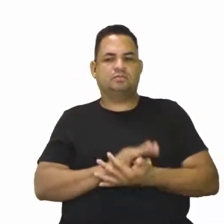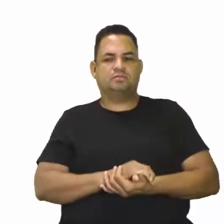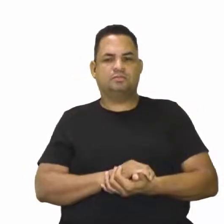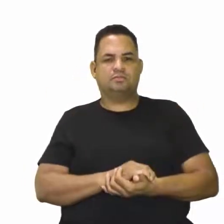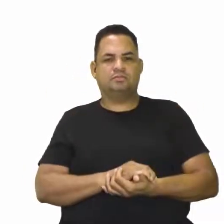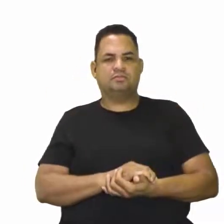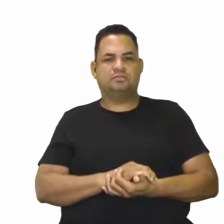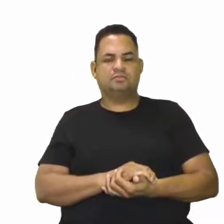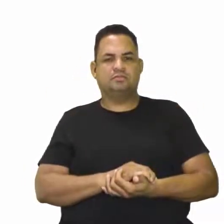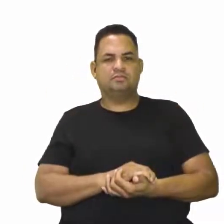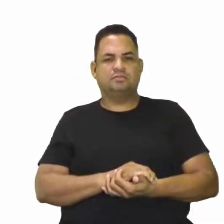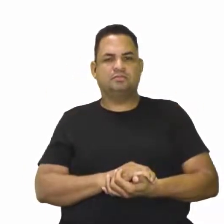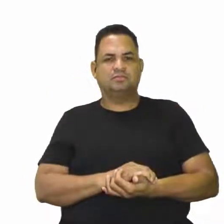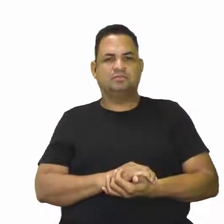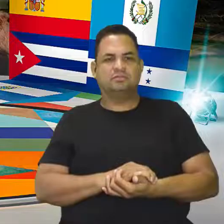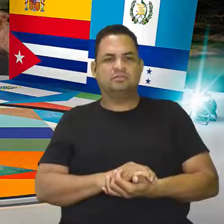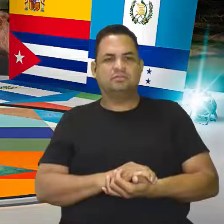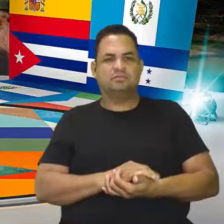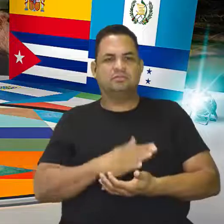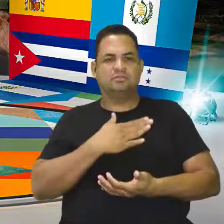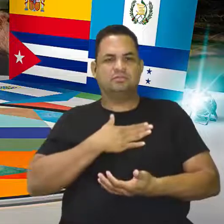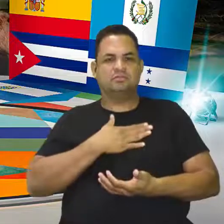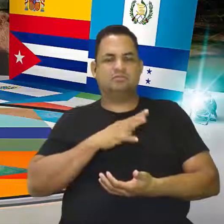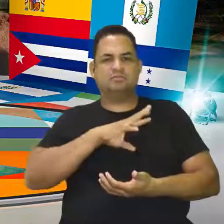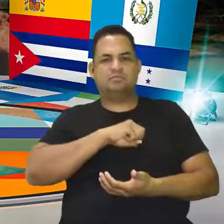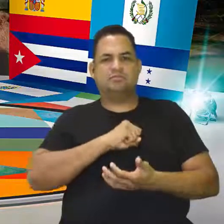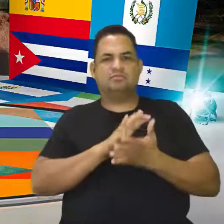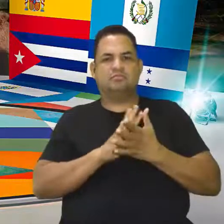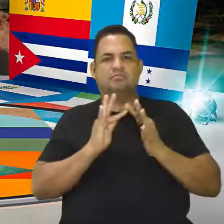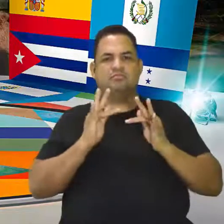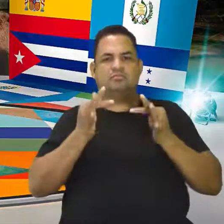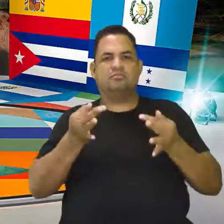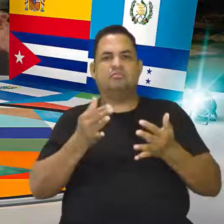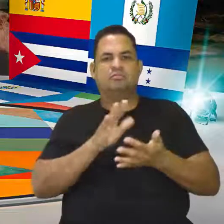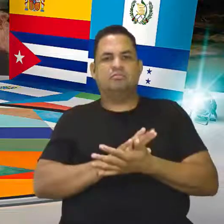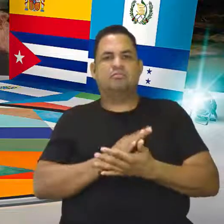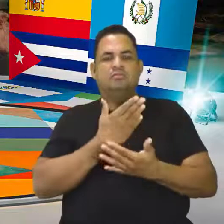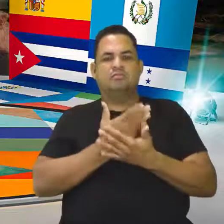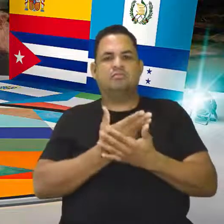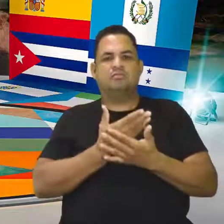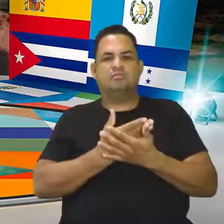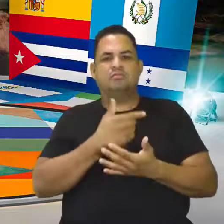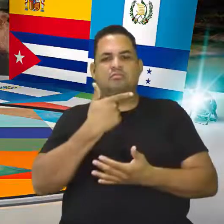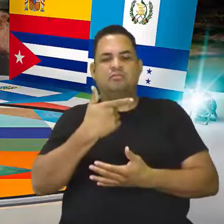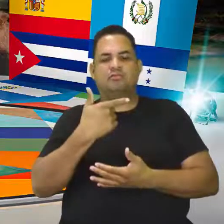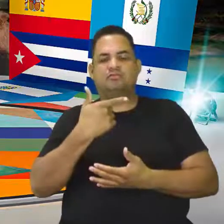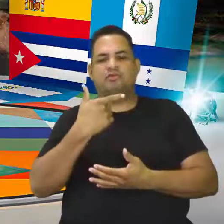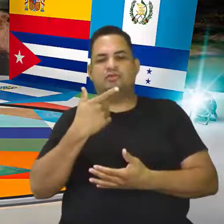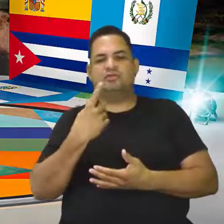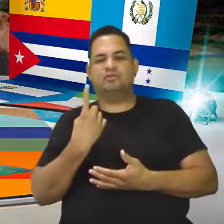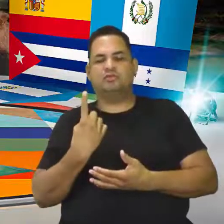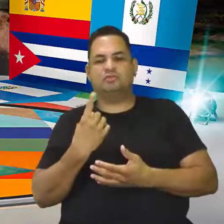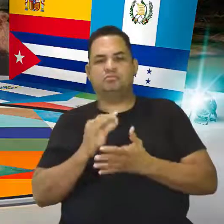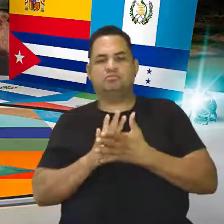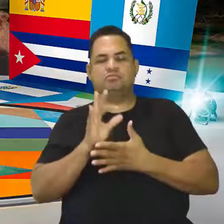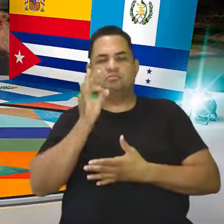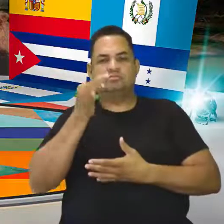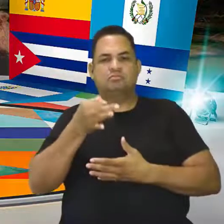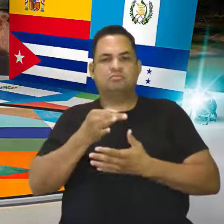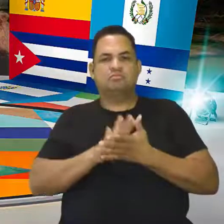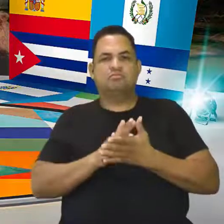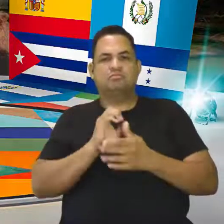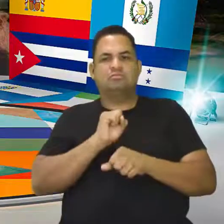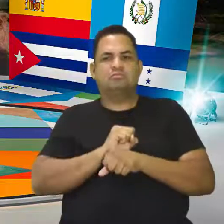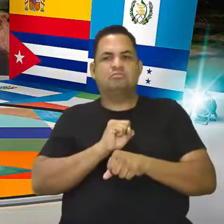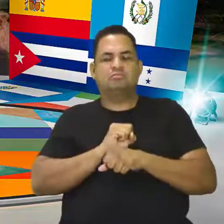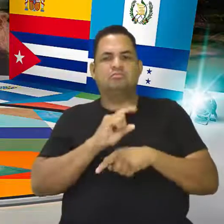galerinha? Então, meus amores, nós chegamos ao final da nossa aula 21, certinho? E eu